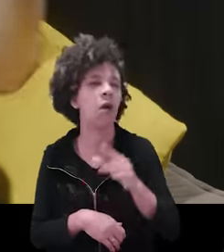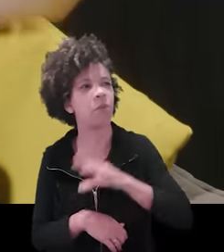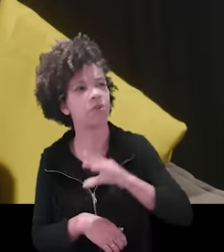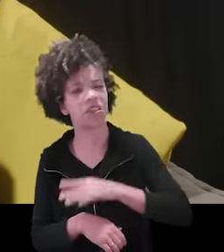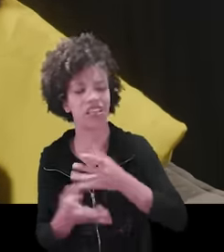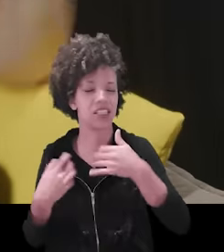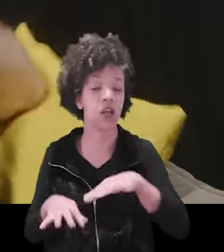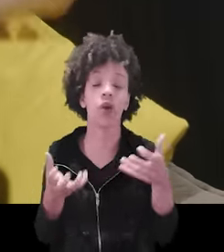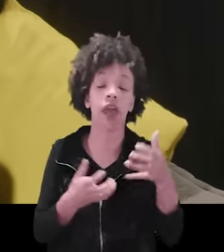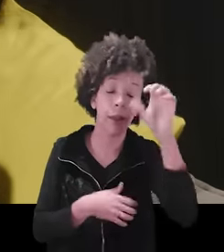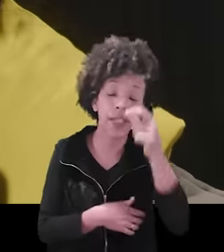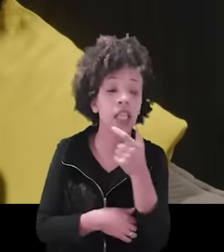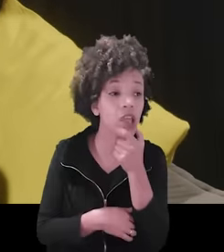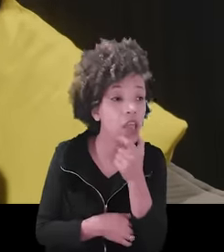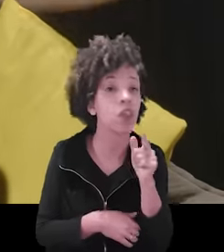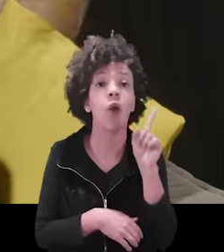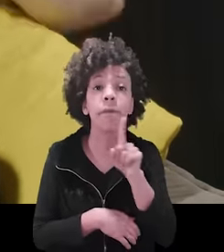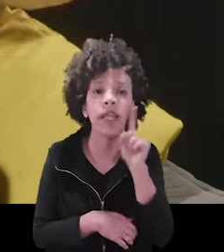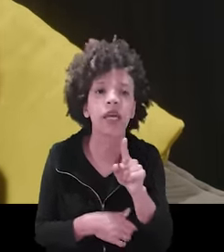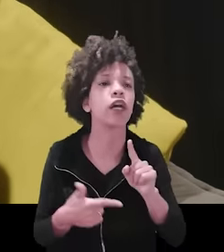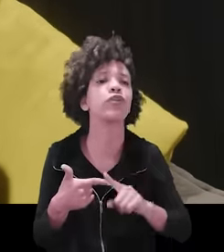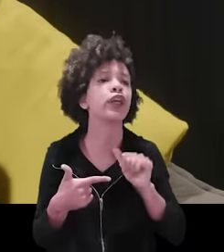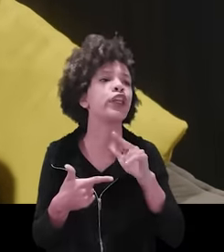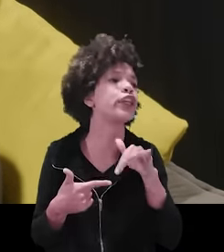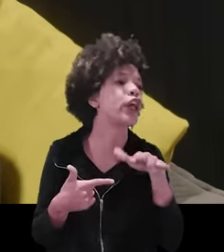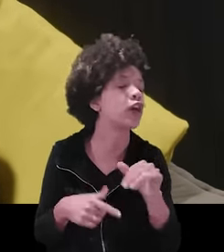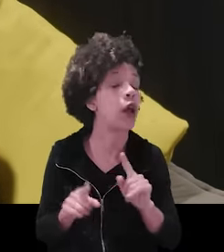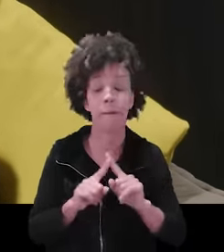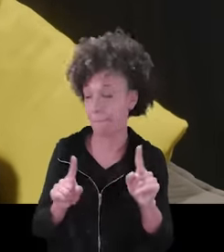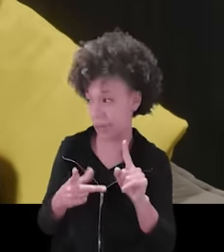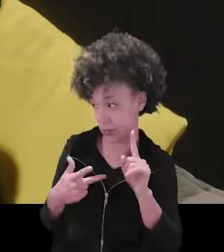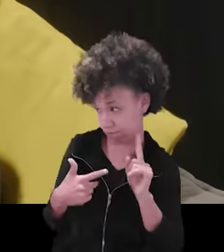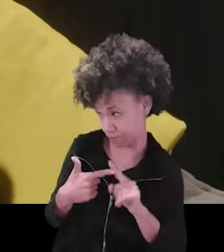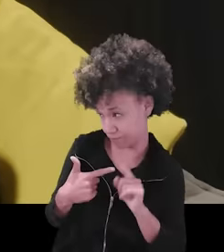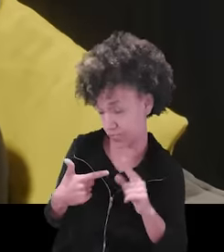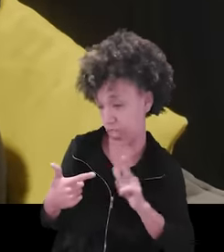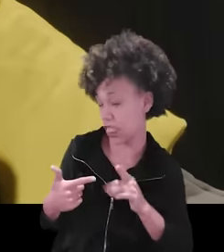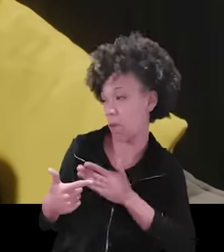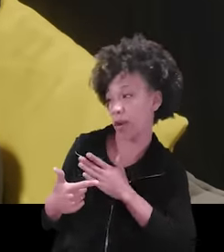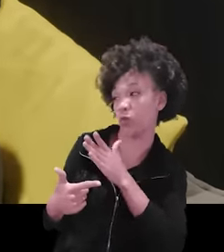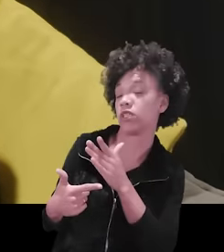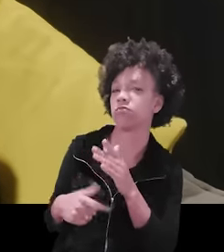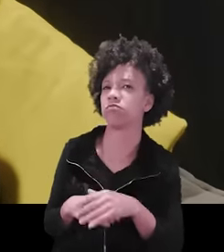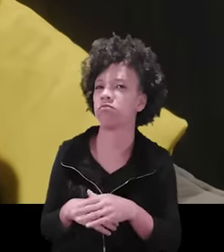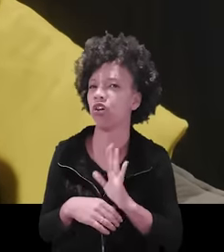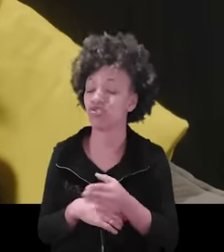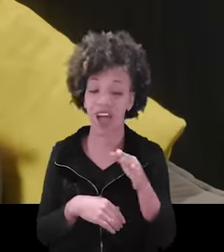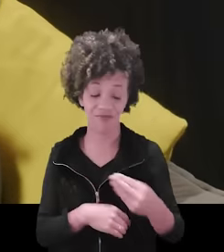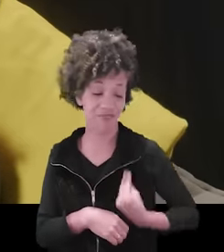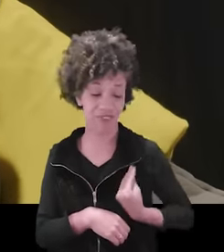em português aqui eu quero aprender com um americano como ele ano que tá aqui tal e dois tem um preconceito do tipo assim cara